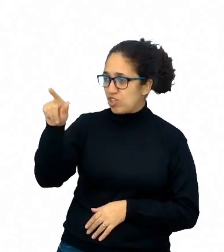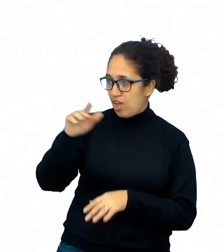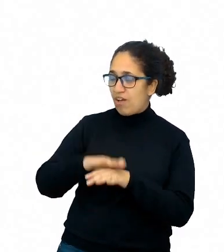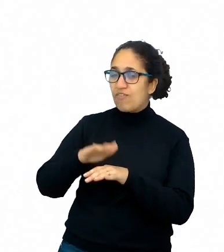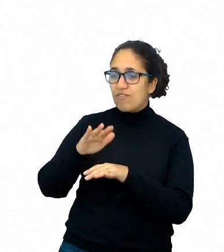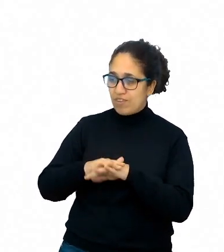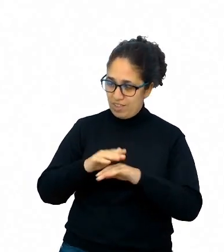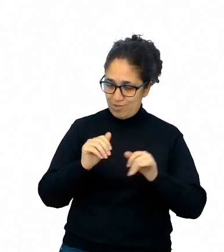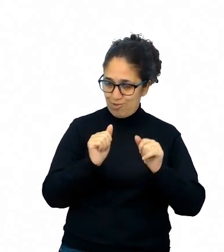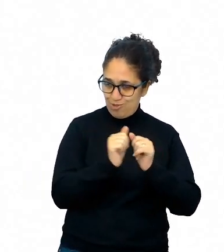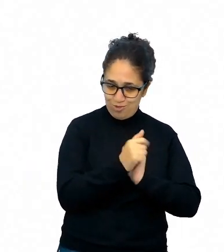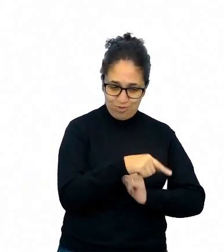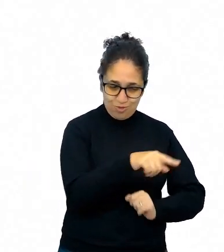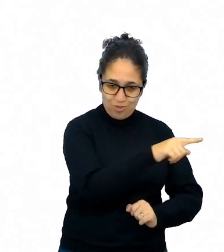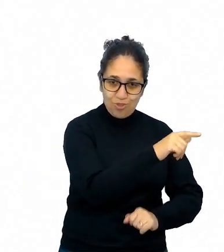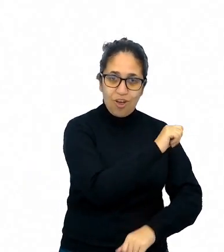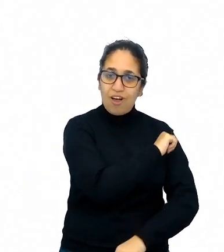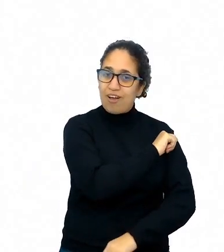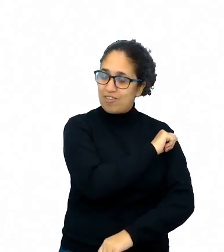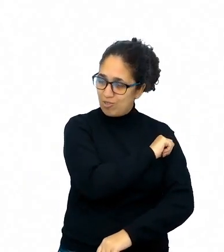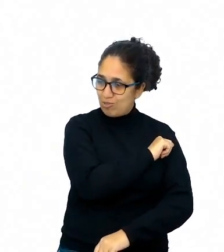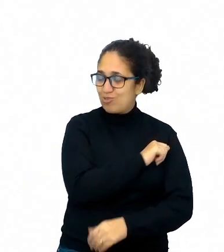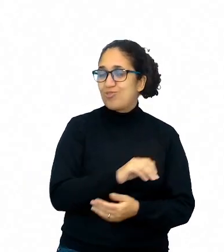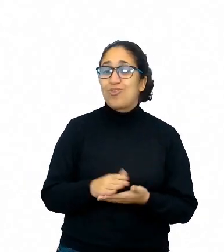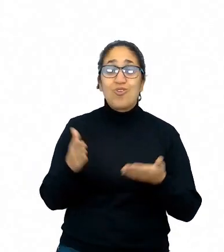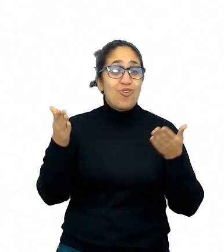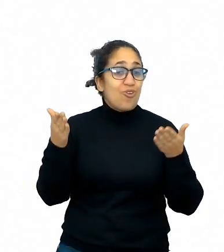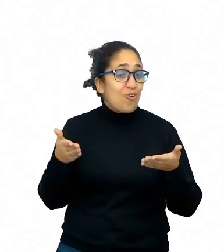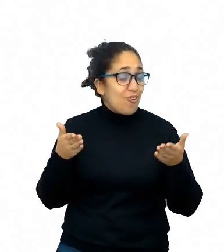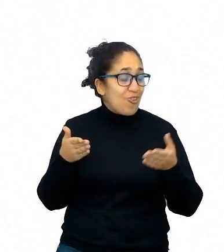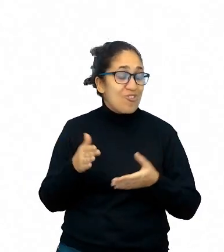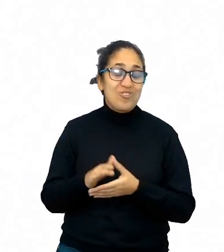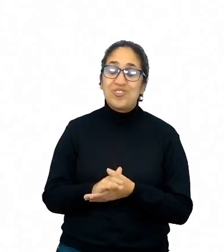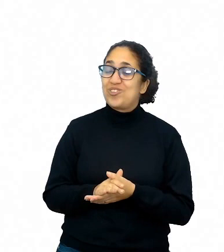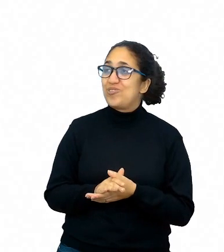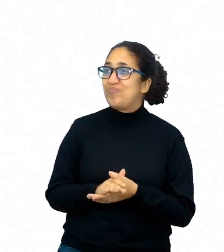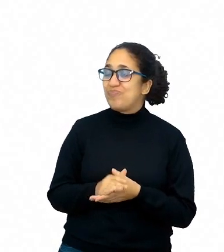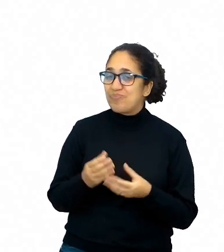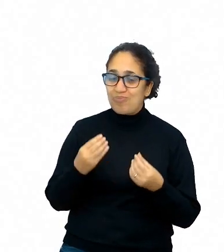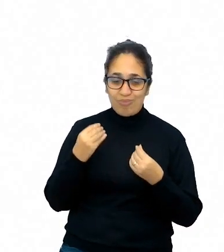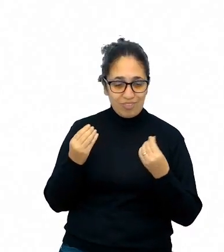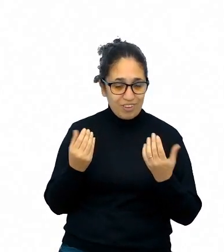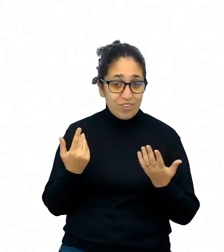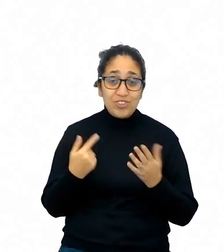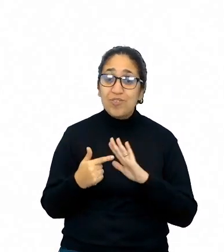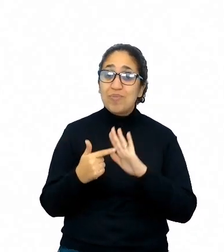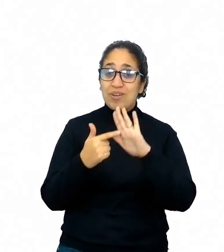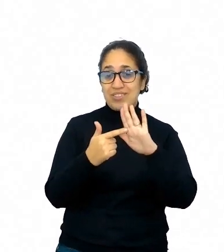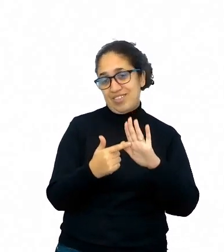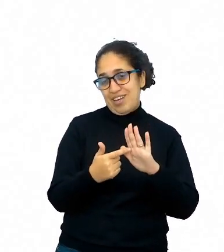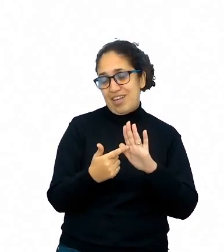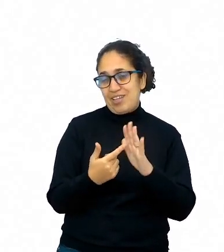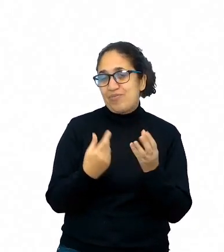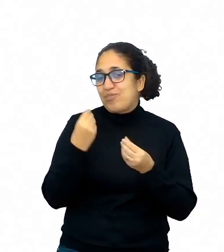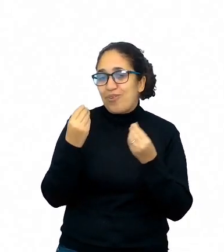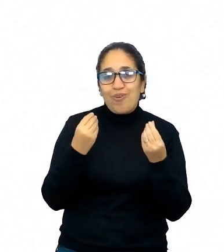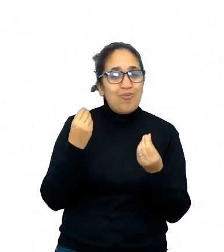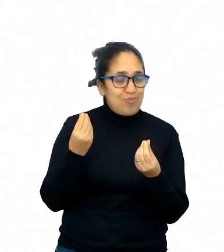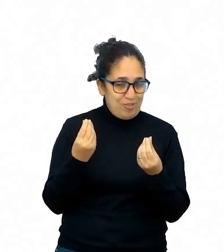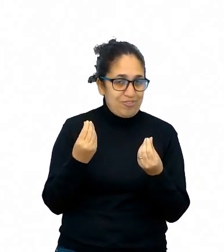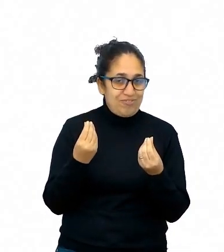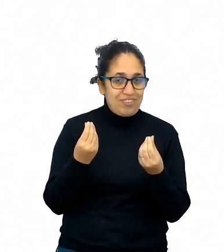com os estudantes de vocês? Então, hoje aqui a gente vai mostrar um pouquinho para vocês como a